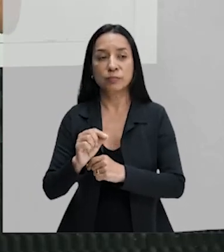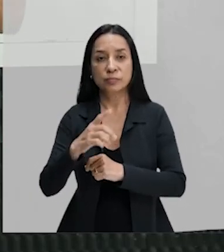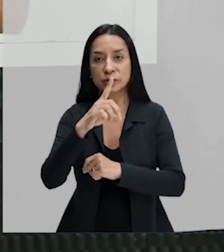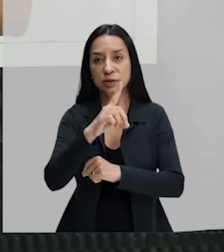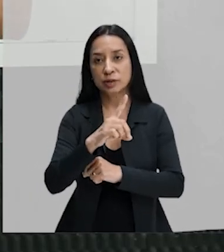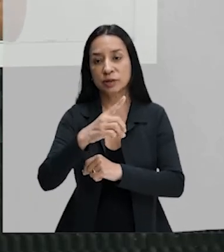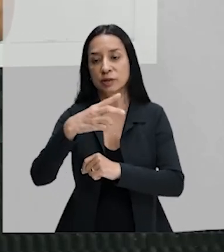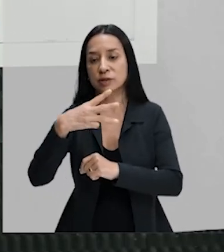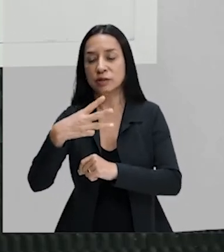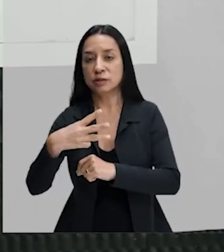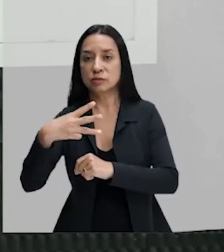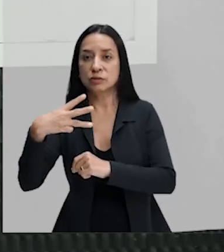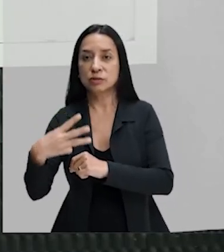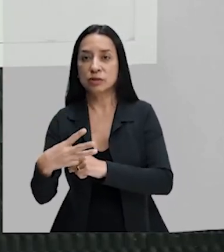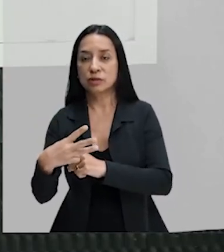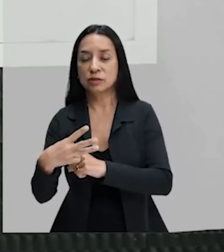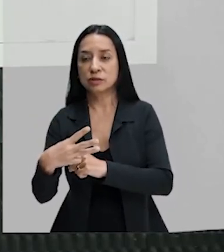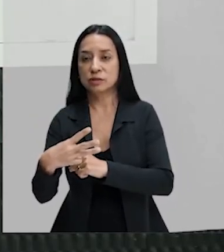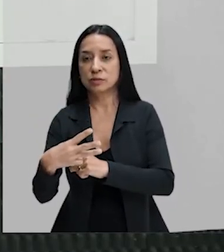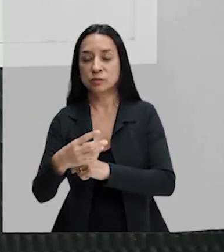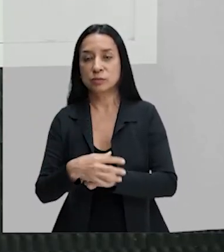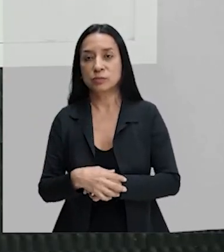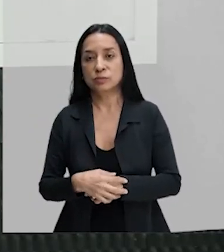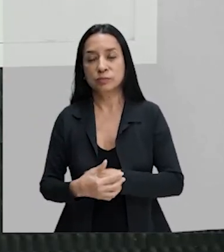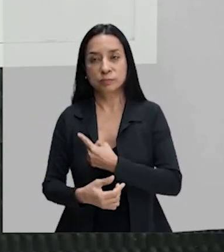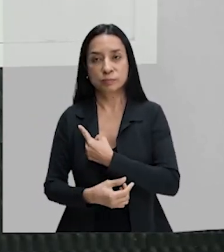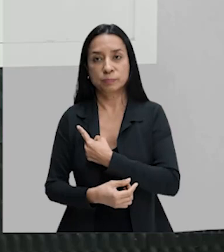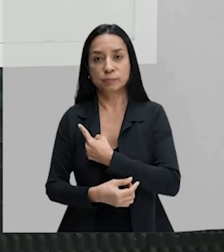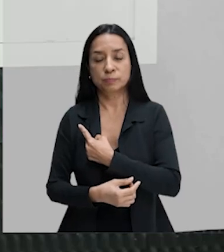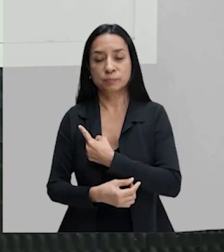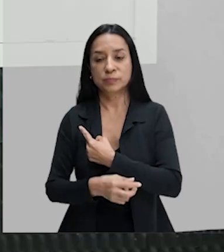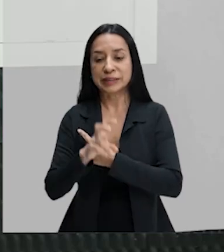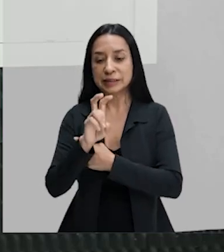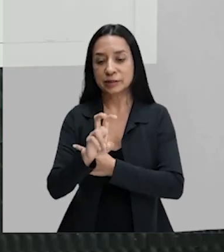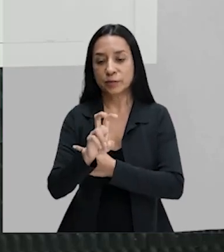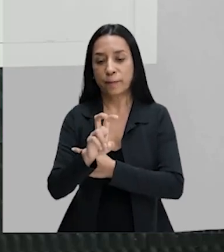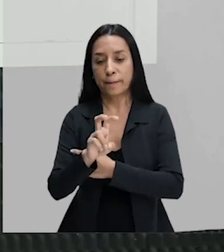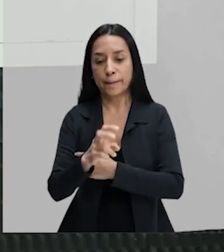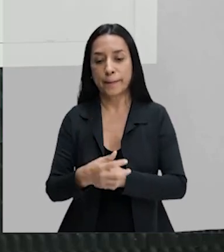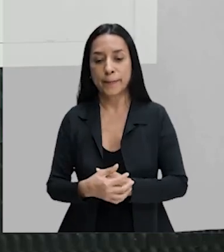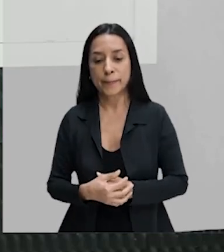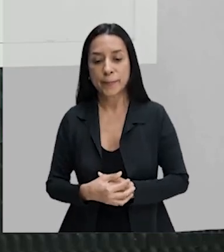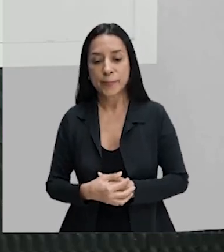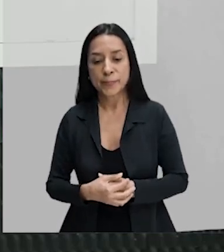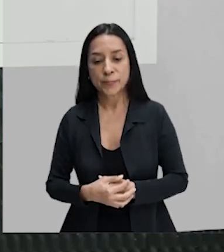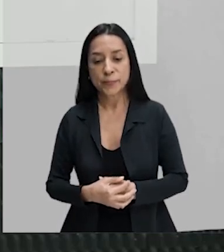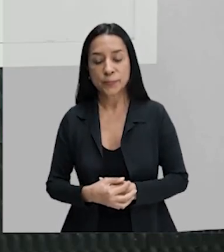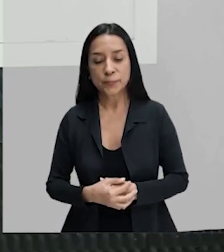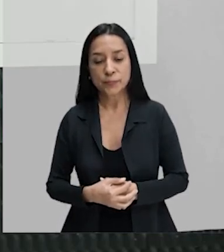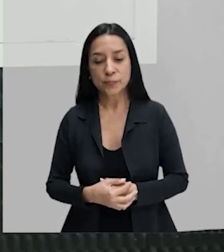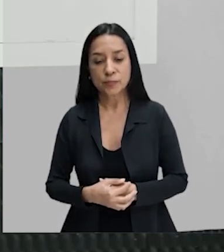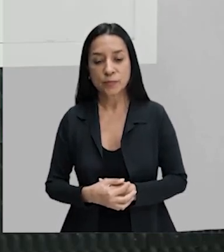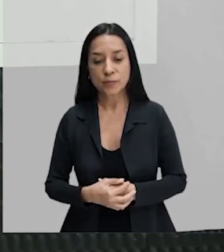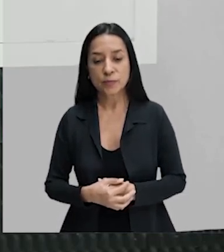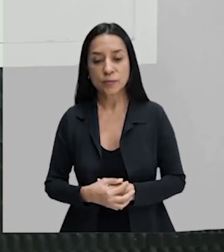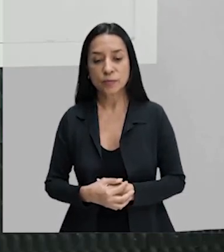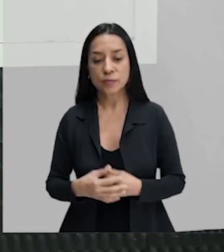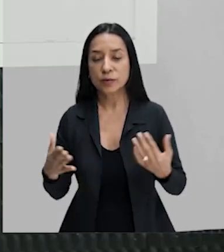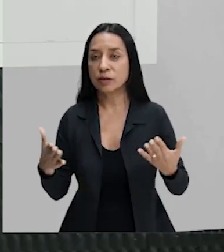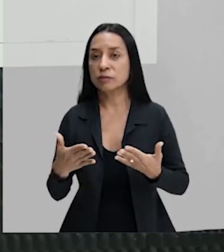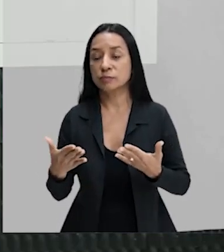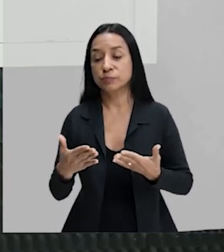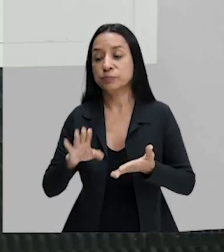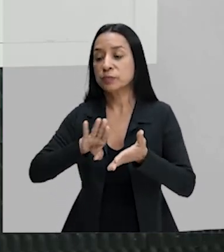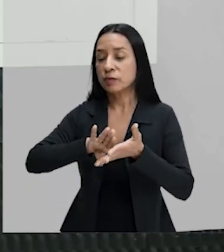terceira linha e na terceira coluna. Então, trata-se do elemento 5 aqui, ó. Tá? Então, vamos aqui eliminar